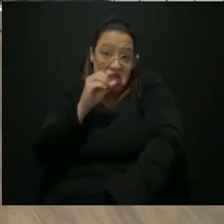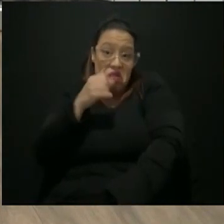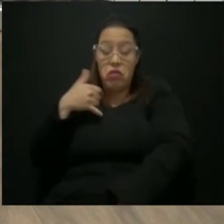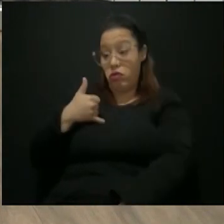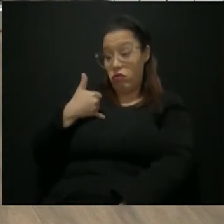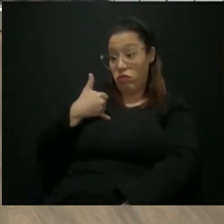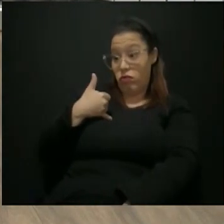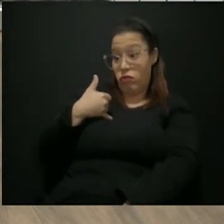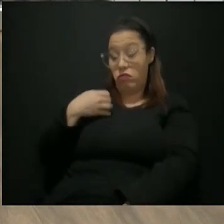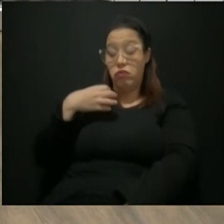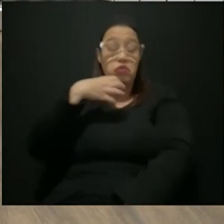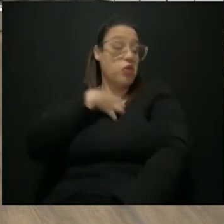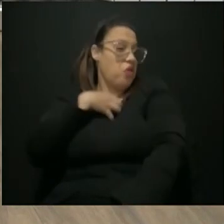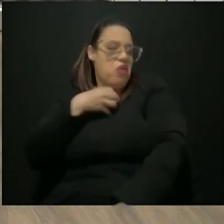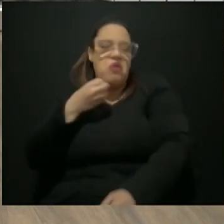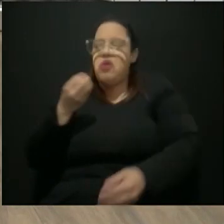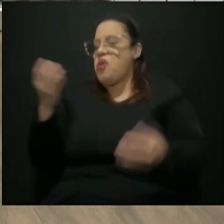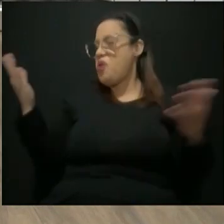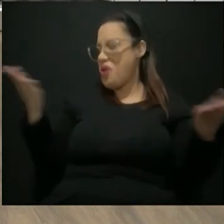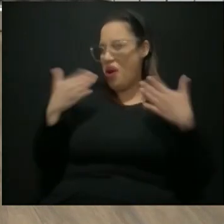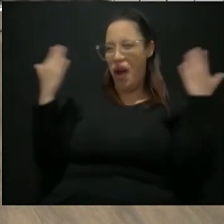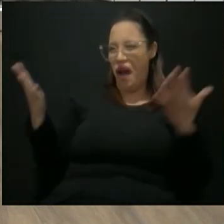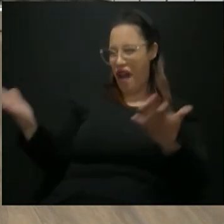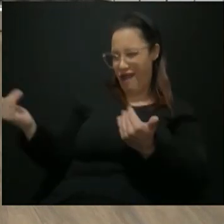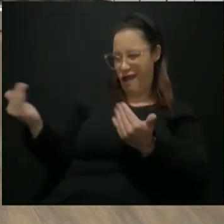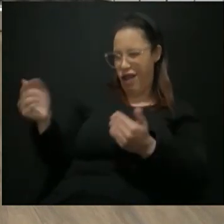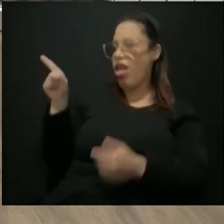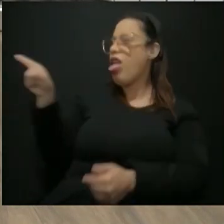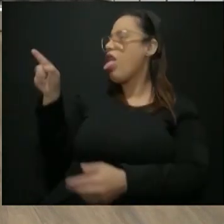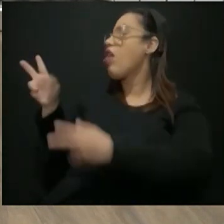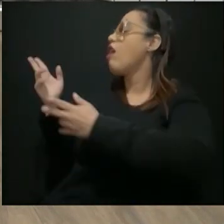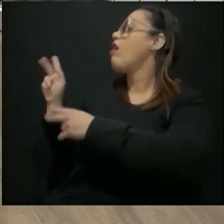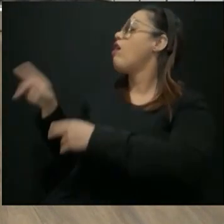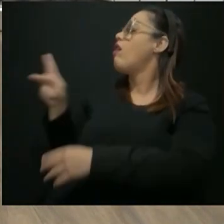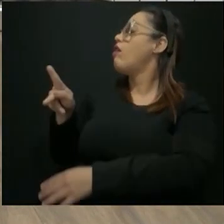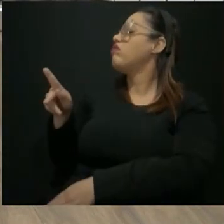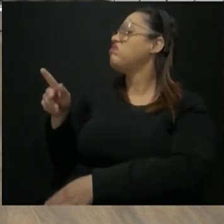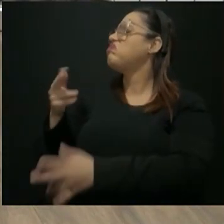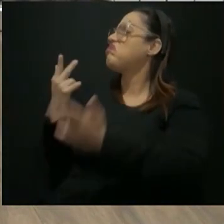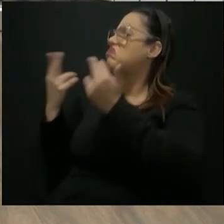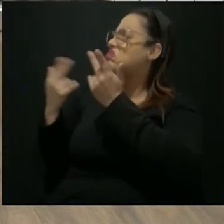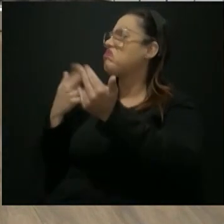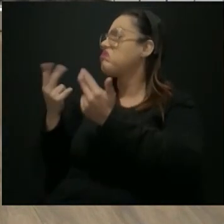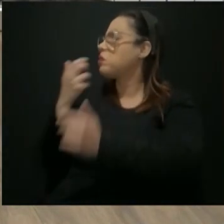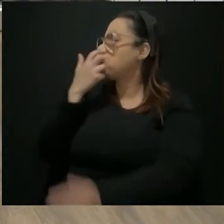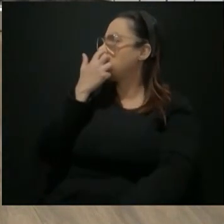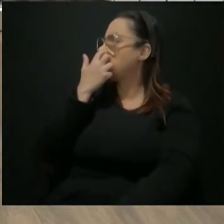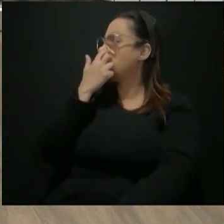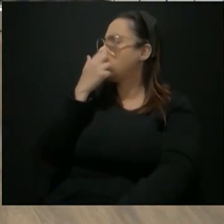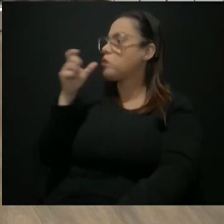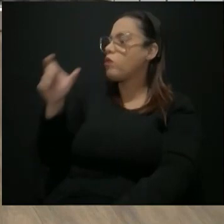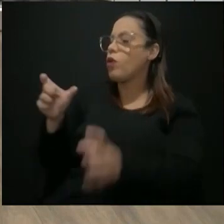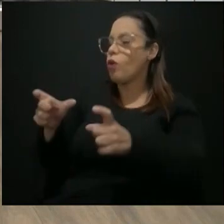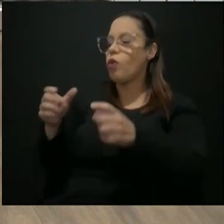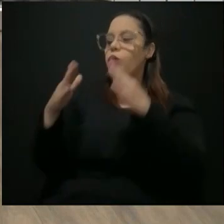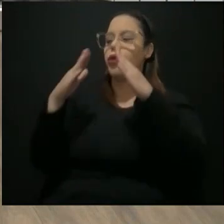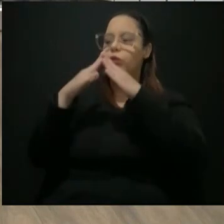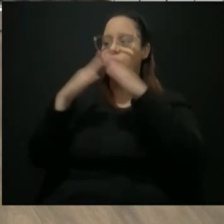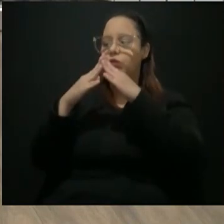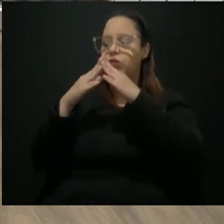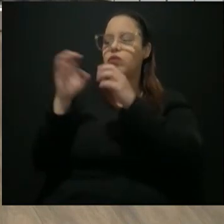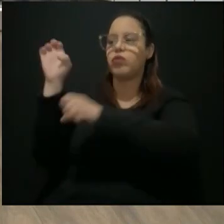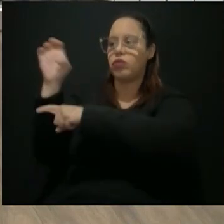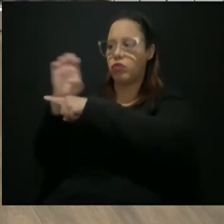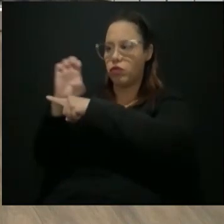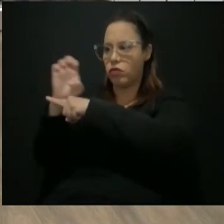sentindo muito jovem, né? Professor, tem a ver no lugar que a pessoa mora, no estado que a pessoa mora,